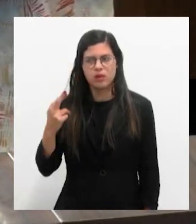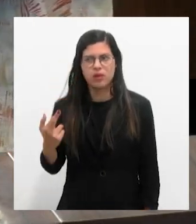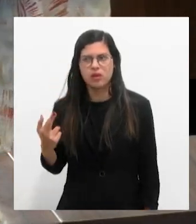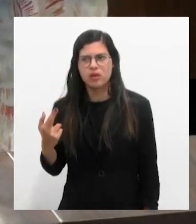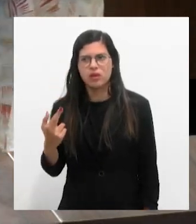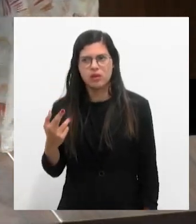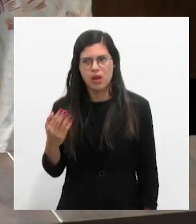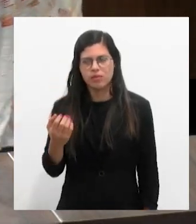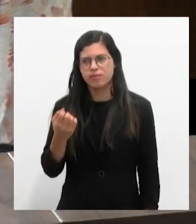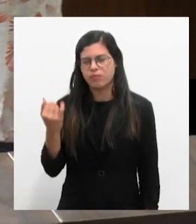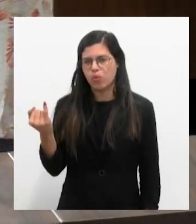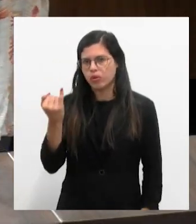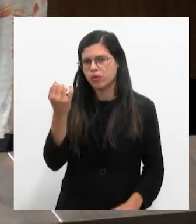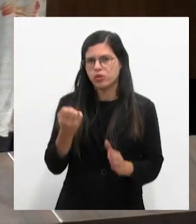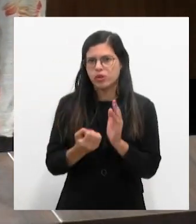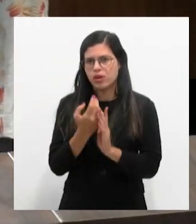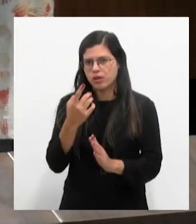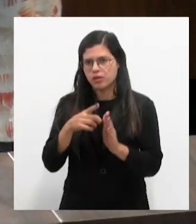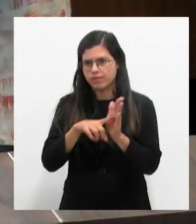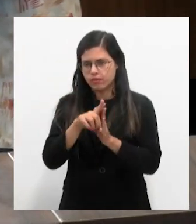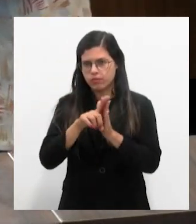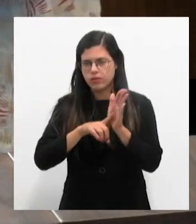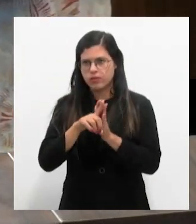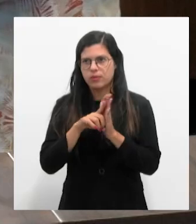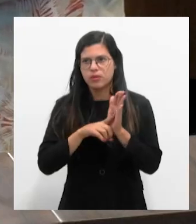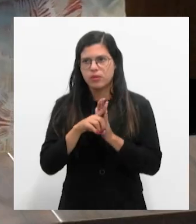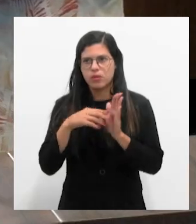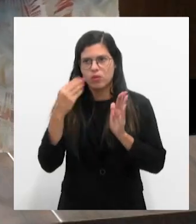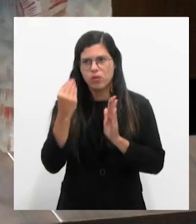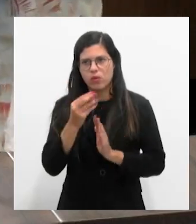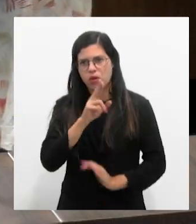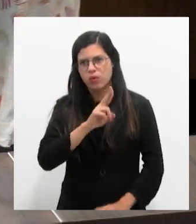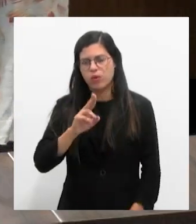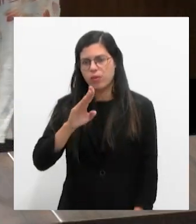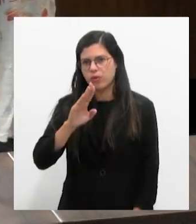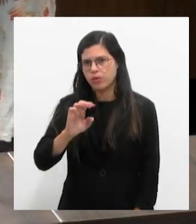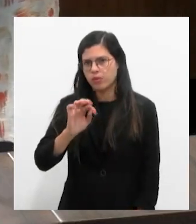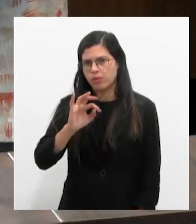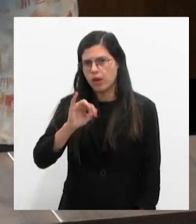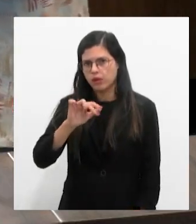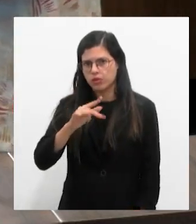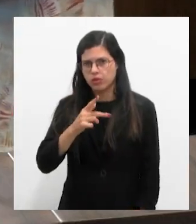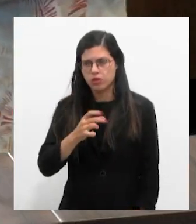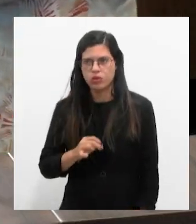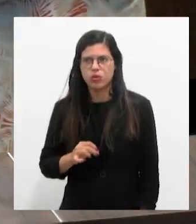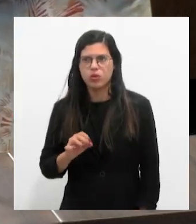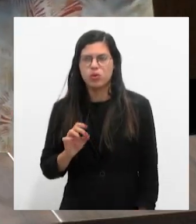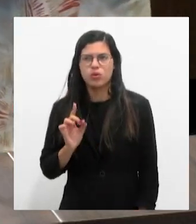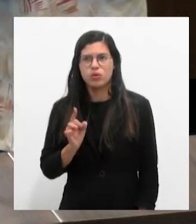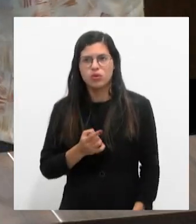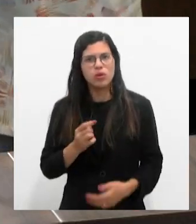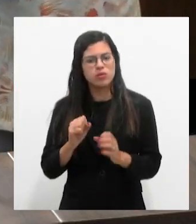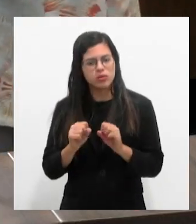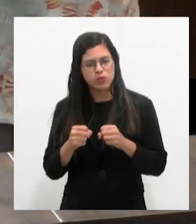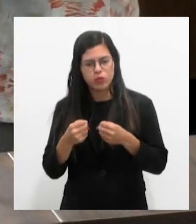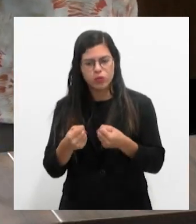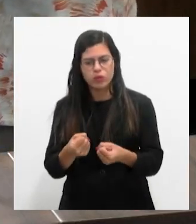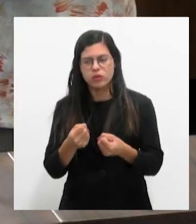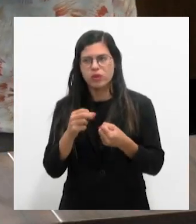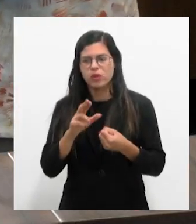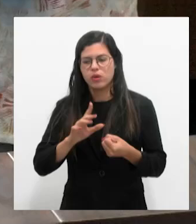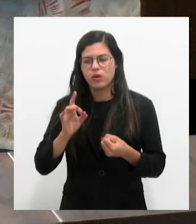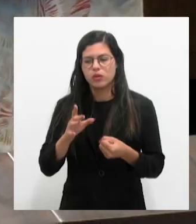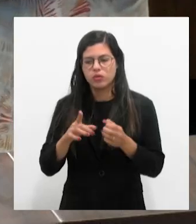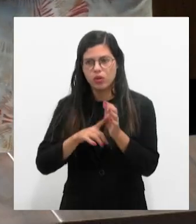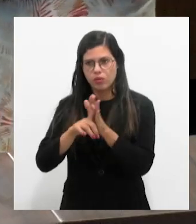criar esse observatório, melhor dar o nome do Betinho. Temos nós todos que estar empenhados em não apenas observar, mas